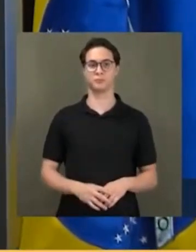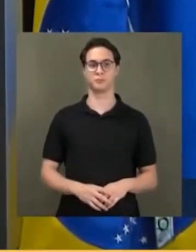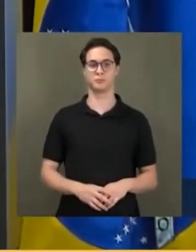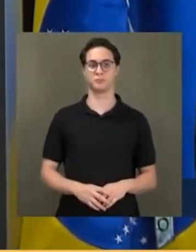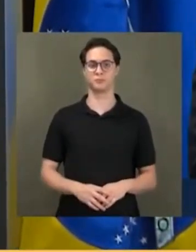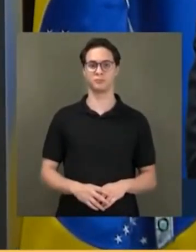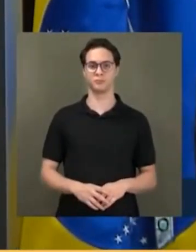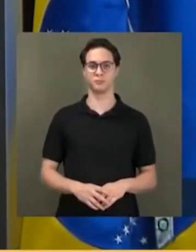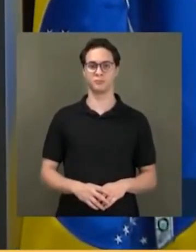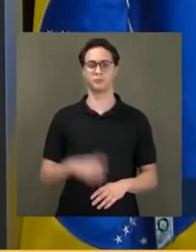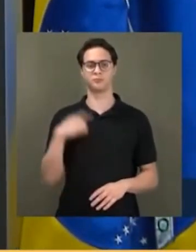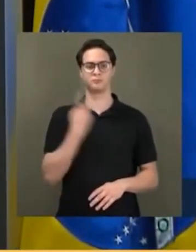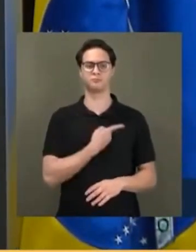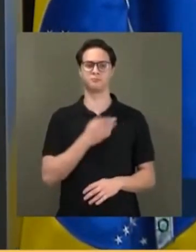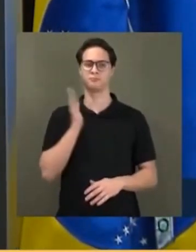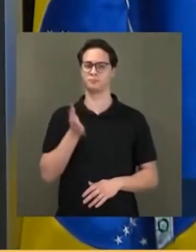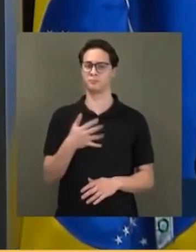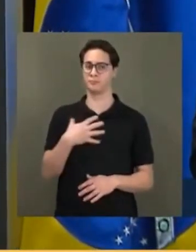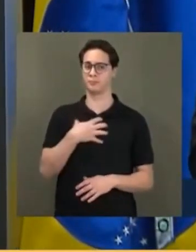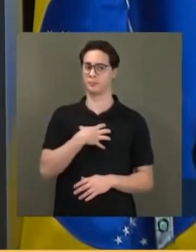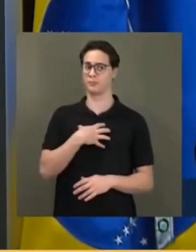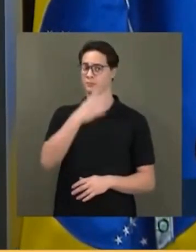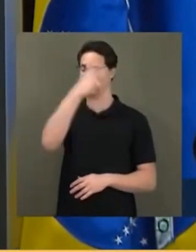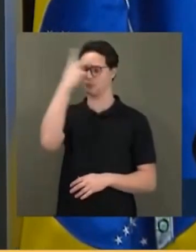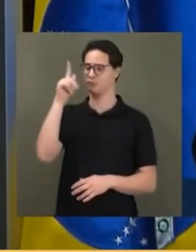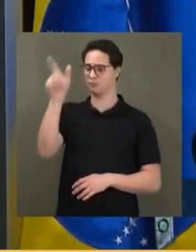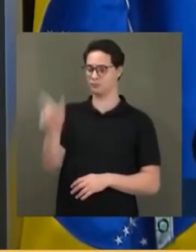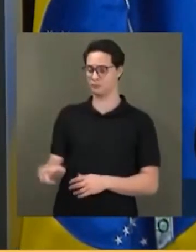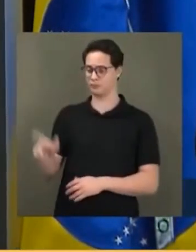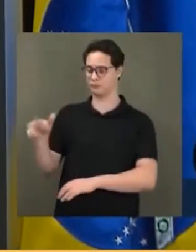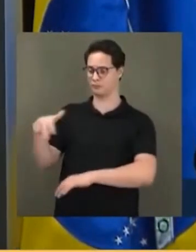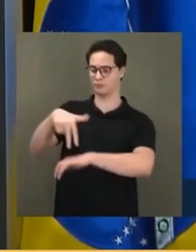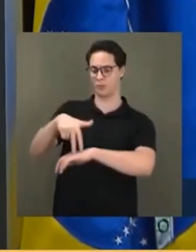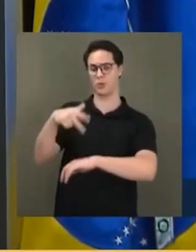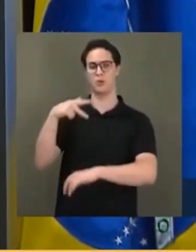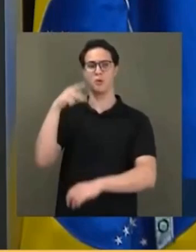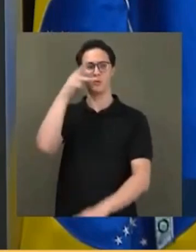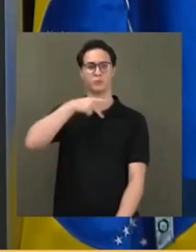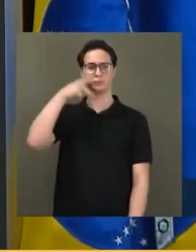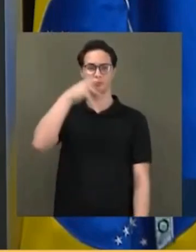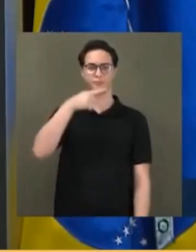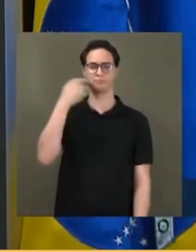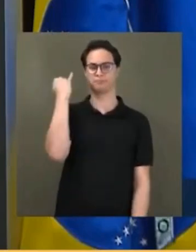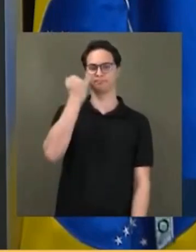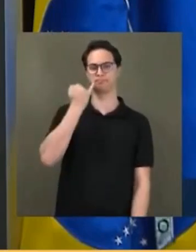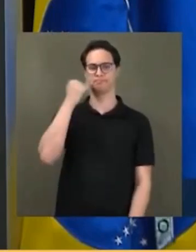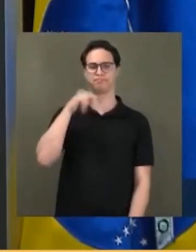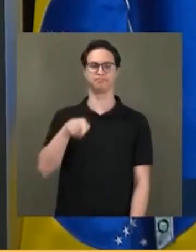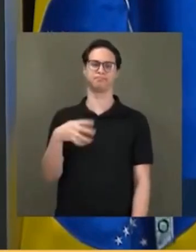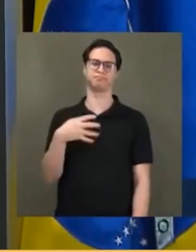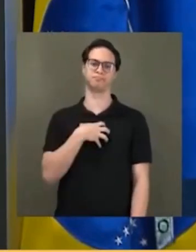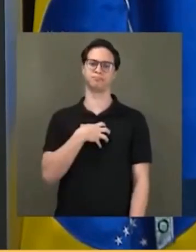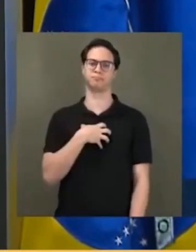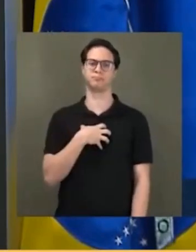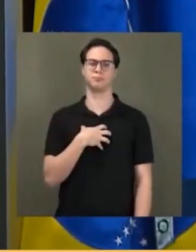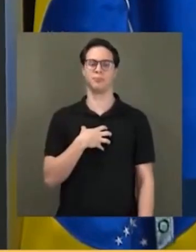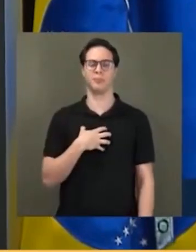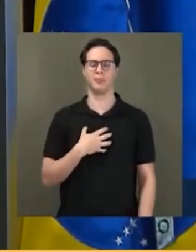já é uma fronta senhor presidente alguém com um posicionamento político ideológico como esse